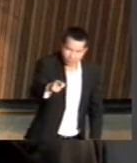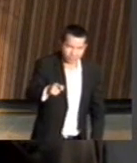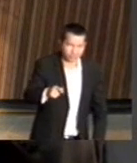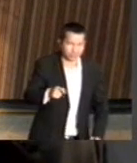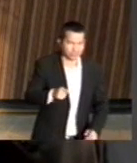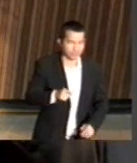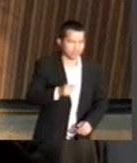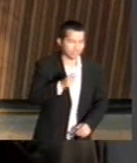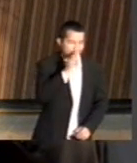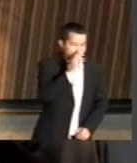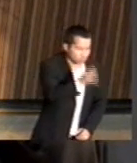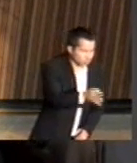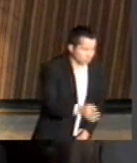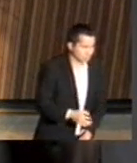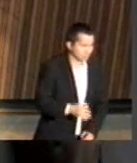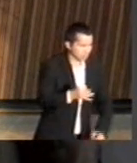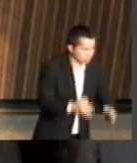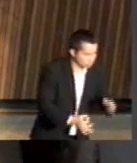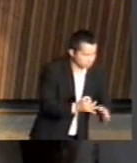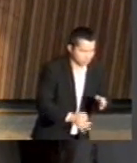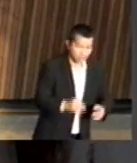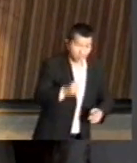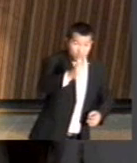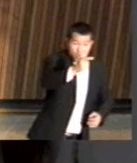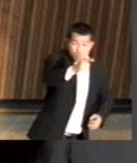uma multidão de pecados.